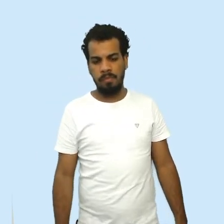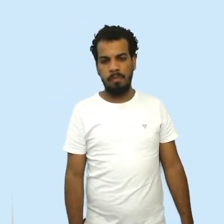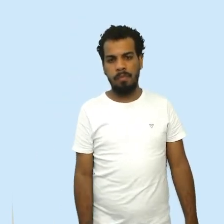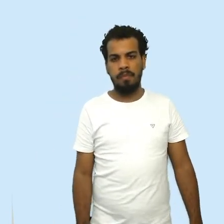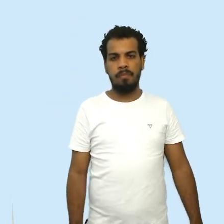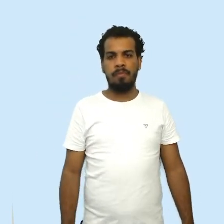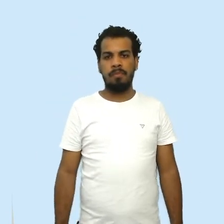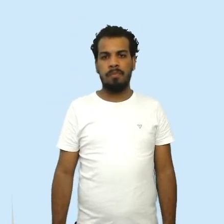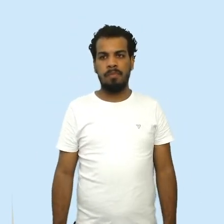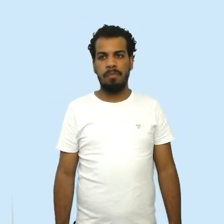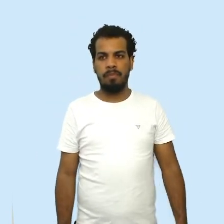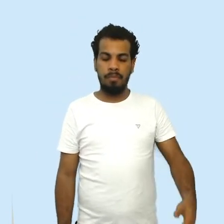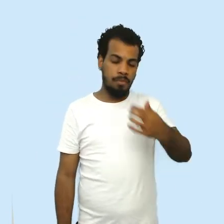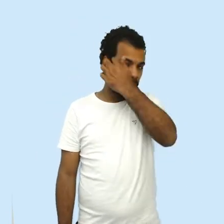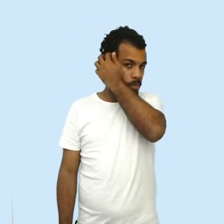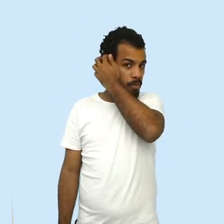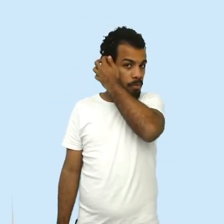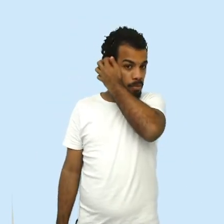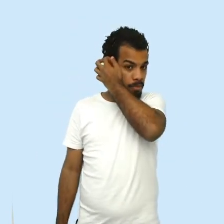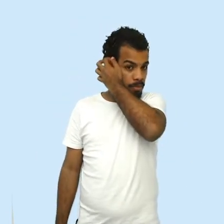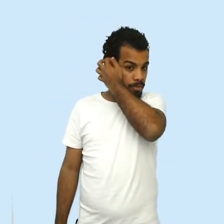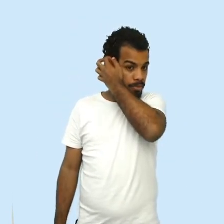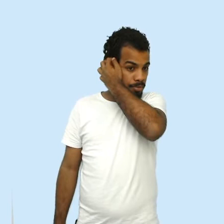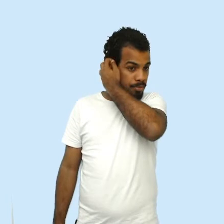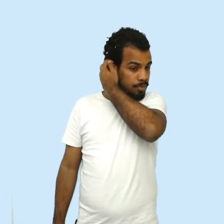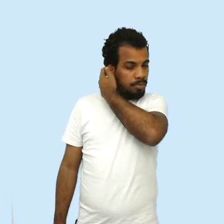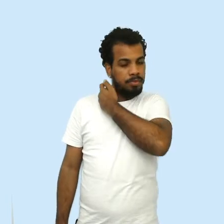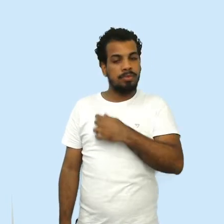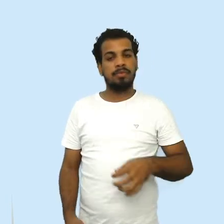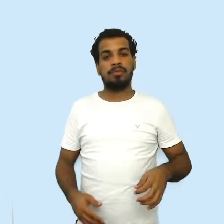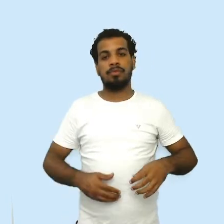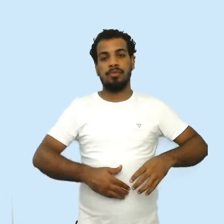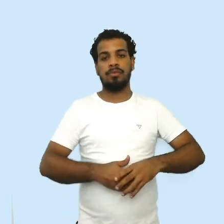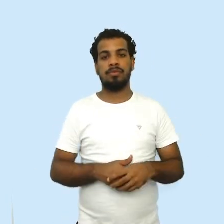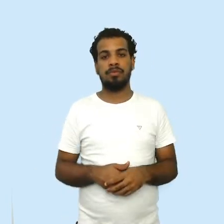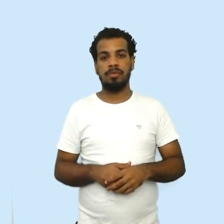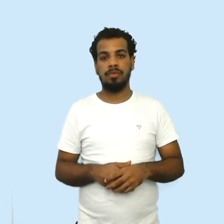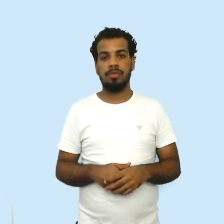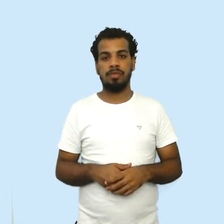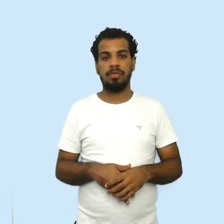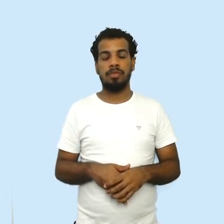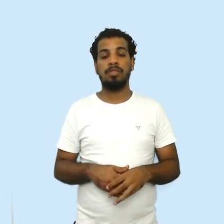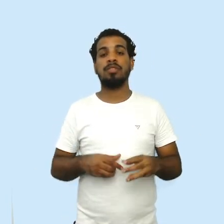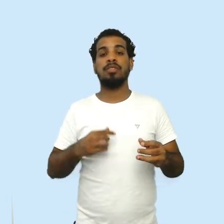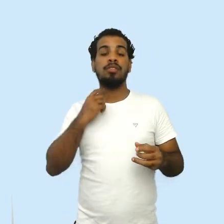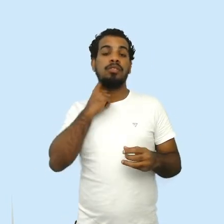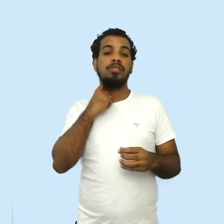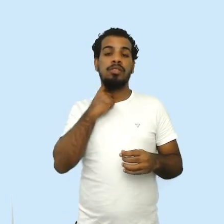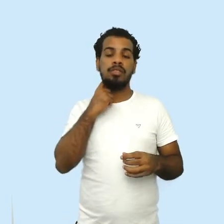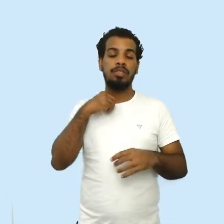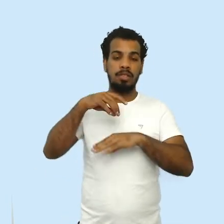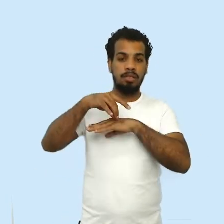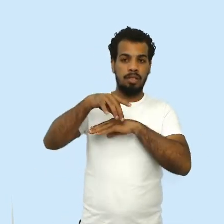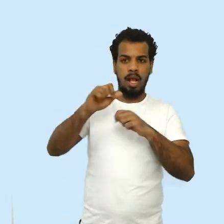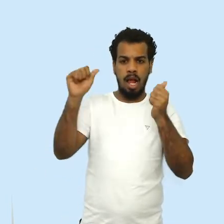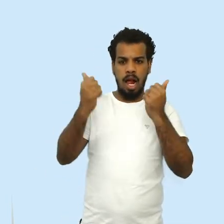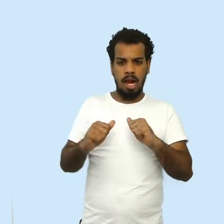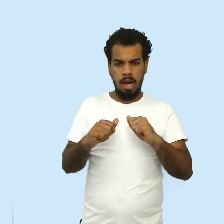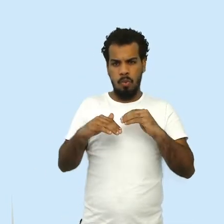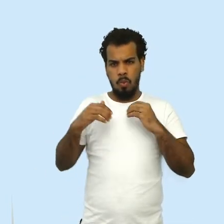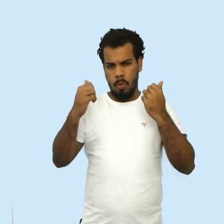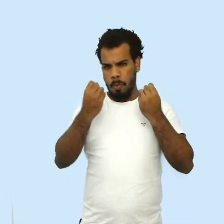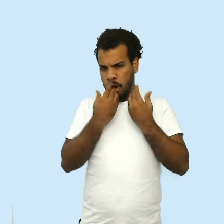e o Horkheimer, o que a indústria cultural oferece não é arte de qualidade, nem informação